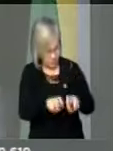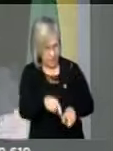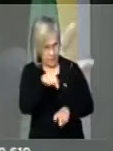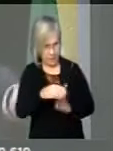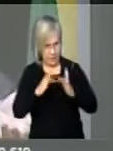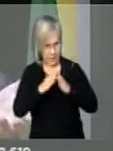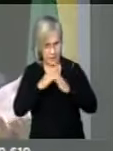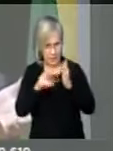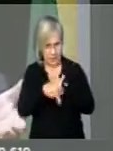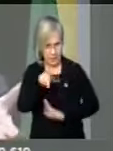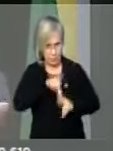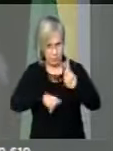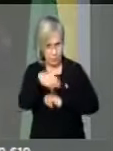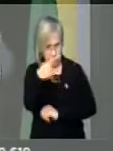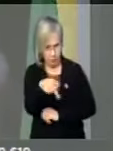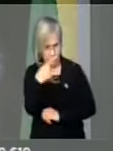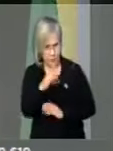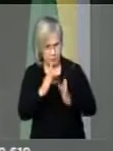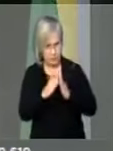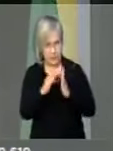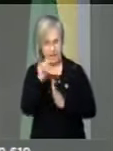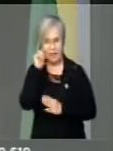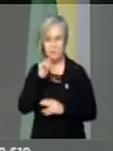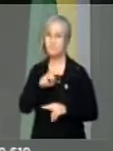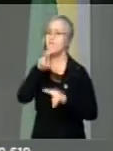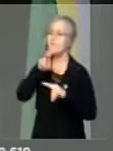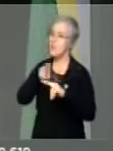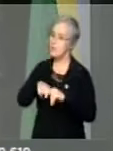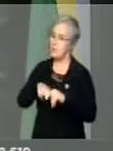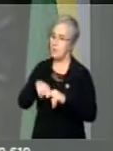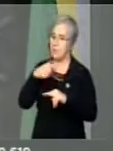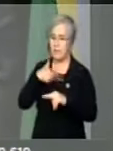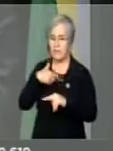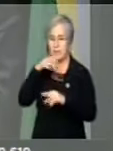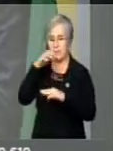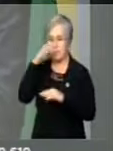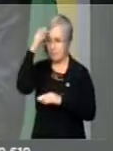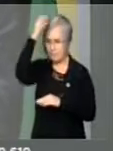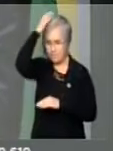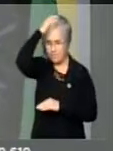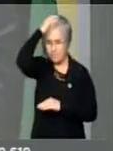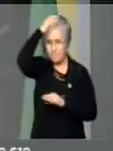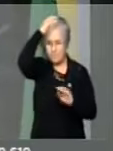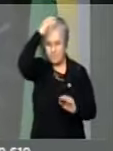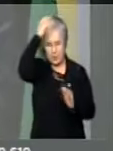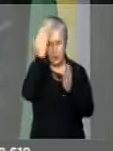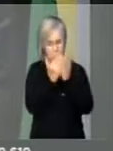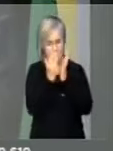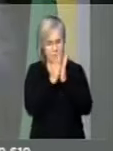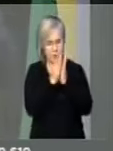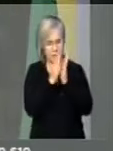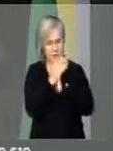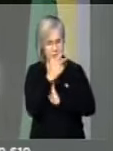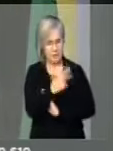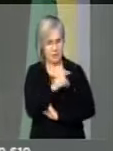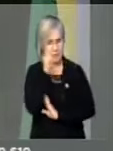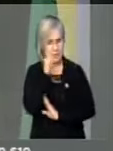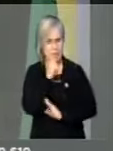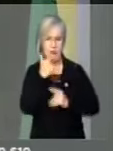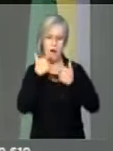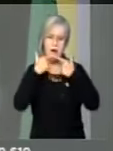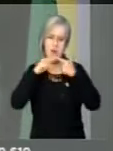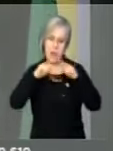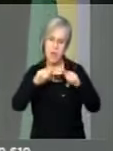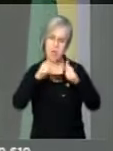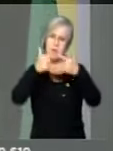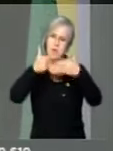do povo, essa é a sua casa. Ela se sentou, e ali eu coloquei as mãos sobre a cabeça dela e comecei a rezar por ela, orando em línguas,